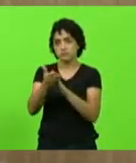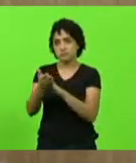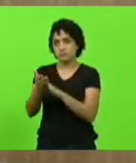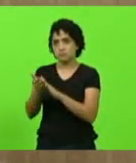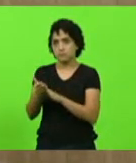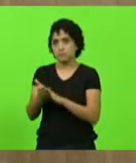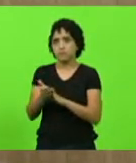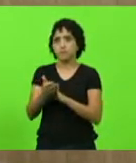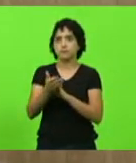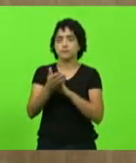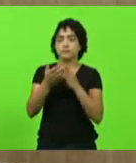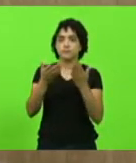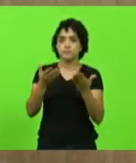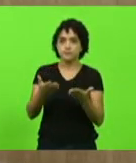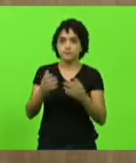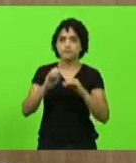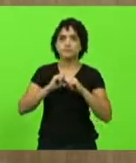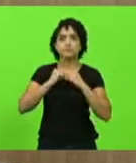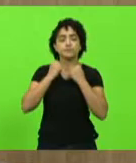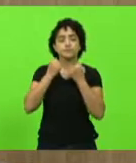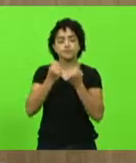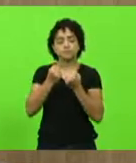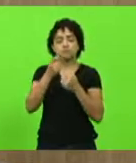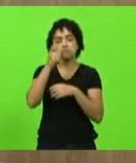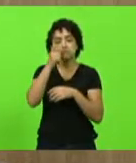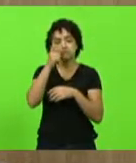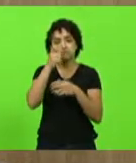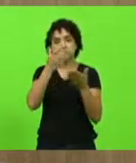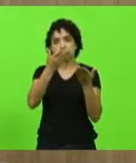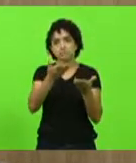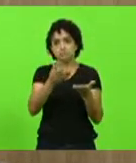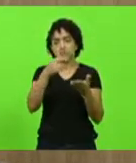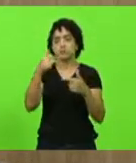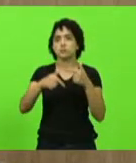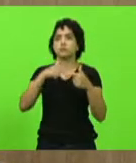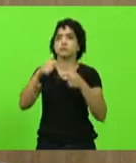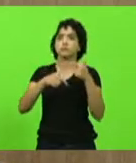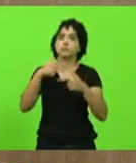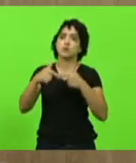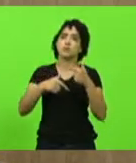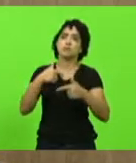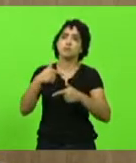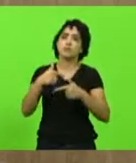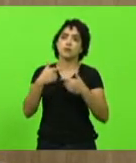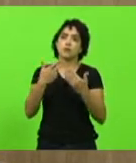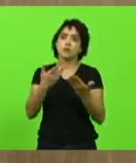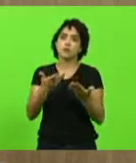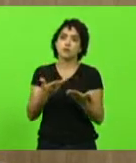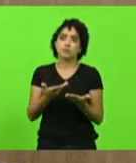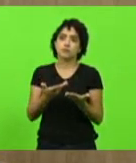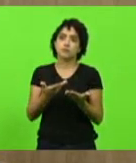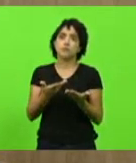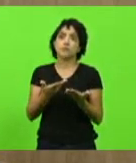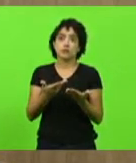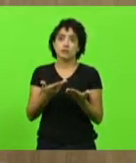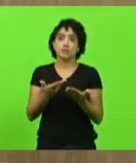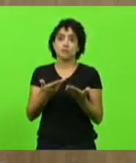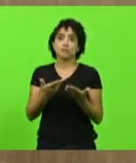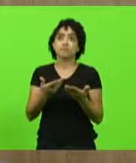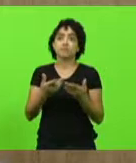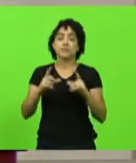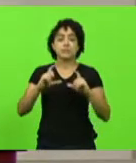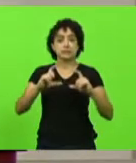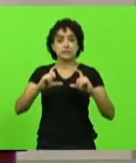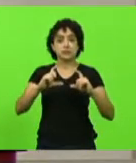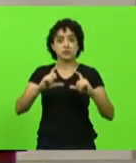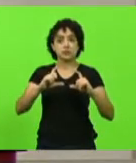Excelência, incansável, acompanho o trabalho de Vossa Excelência, e Vossa Excelência aqui tem o título de incansável